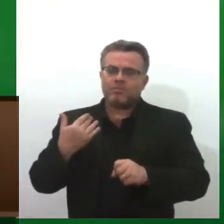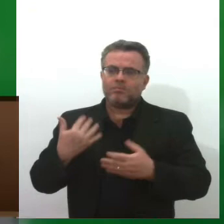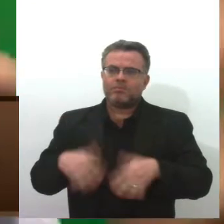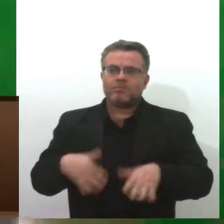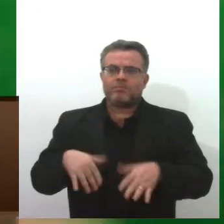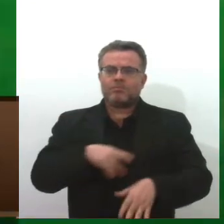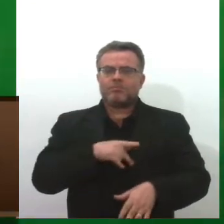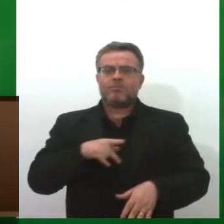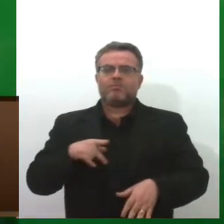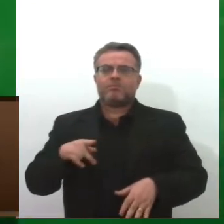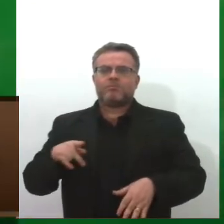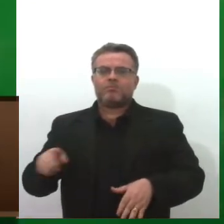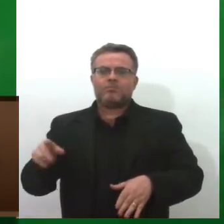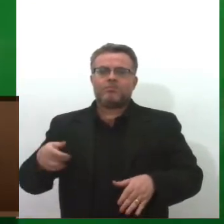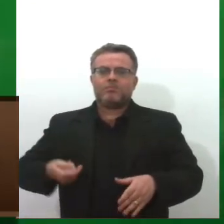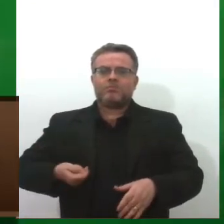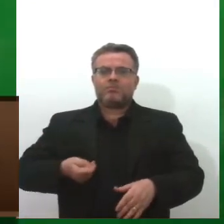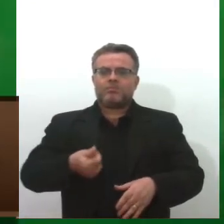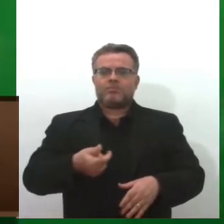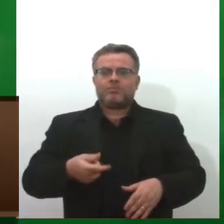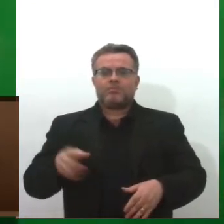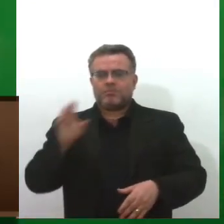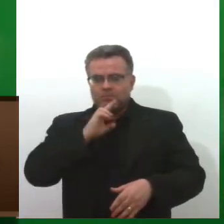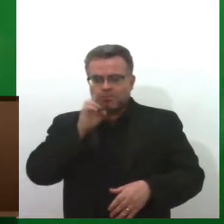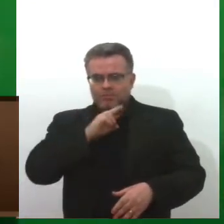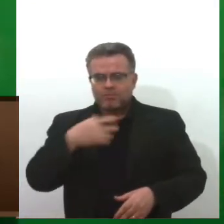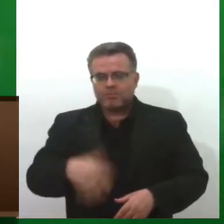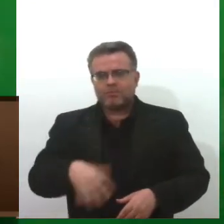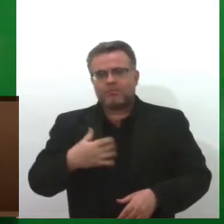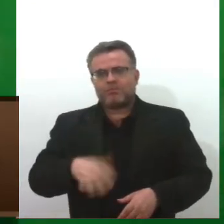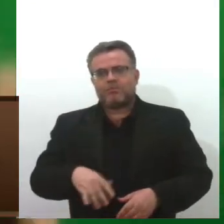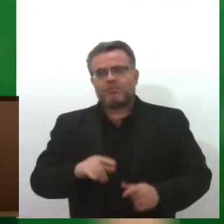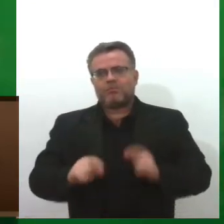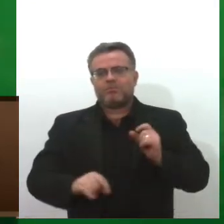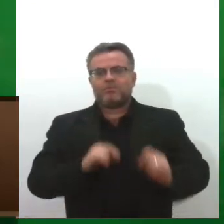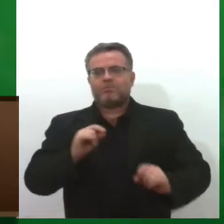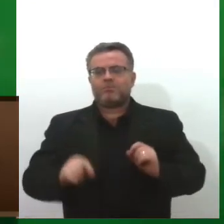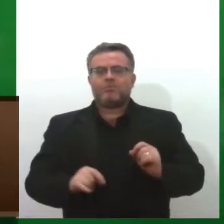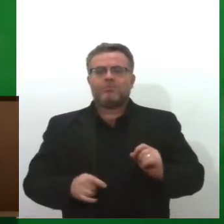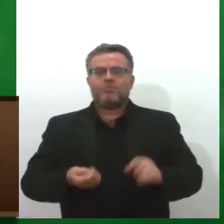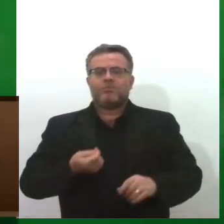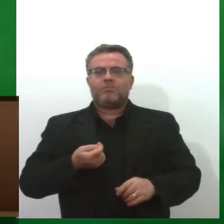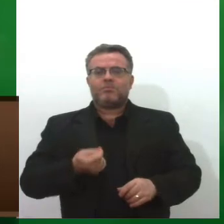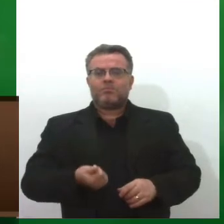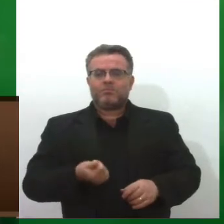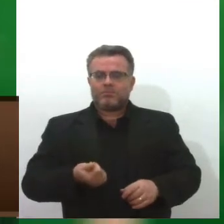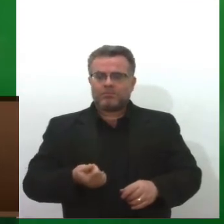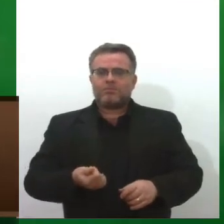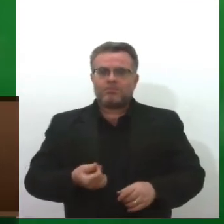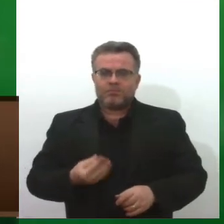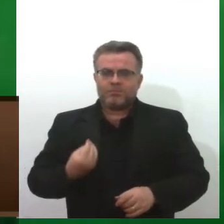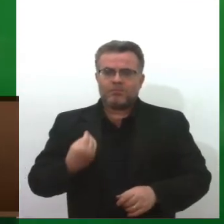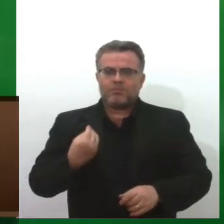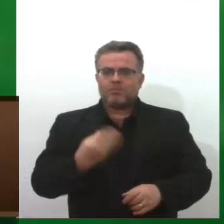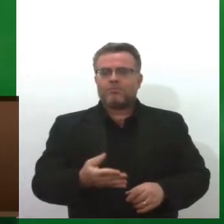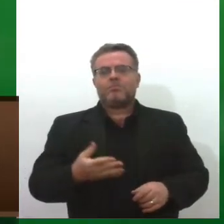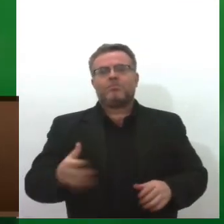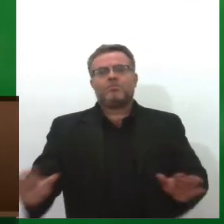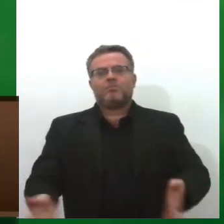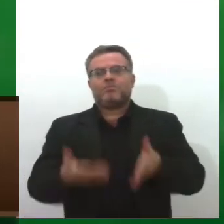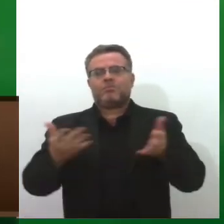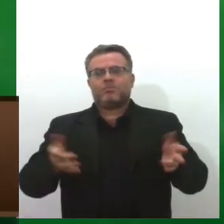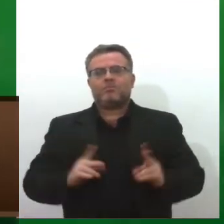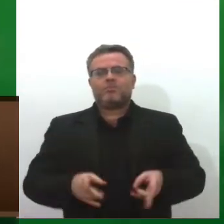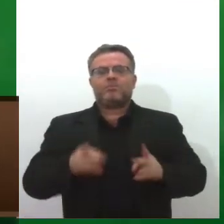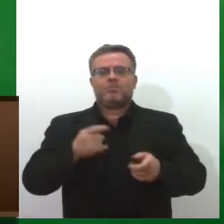federal dos auxílios, onde tivemos justamente aquele auxílio emergencial que impulsionou a economia,